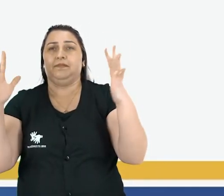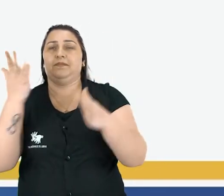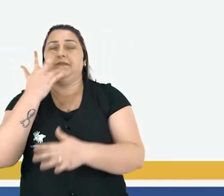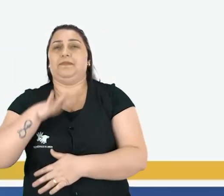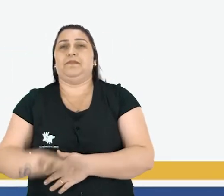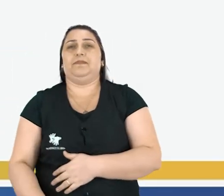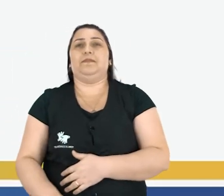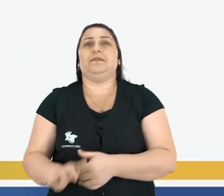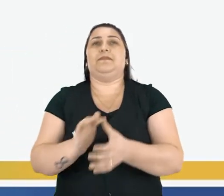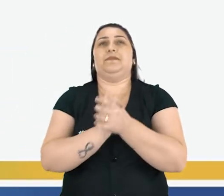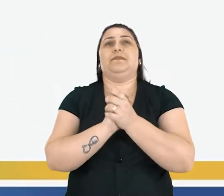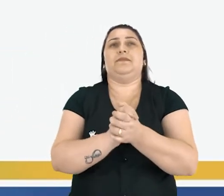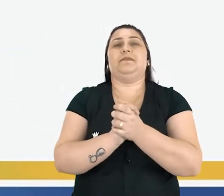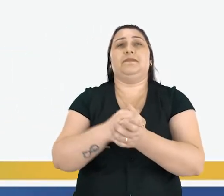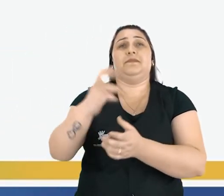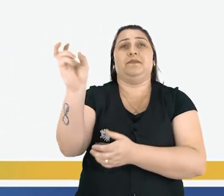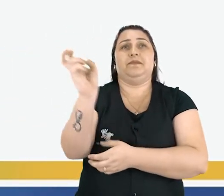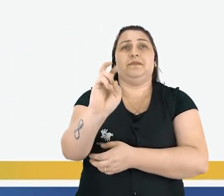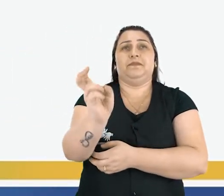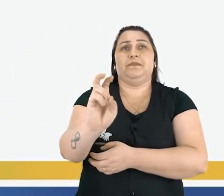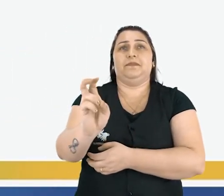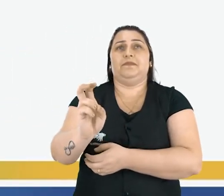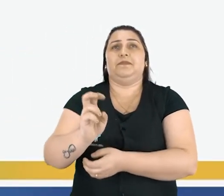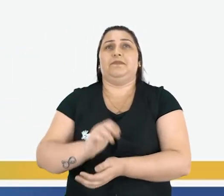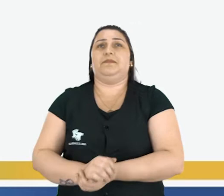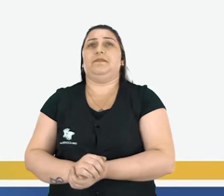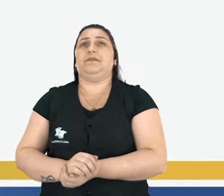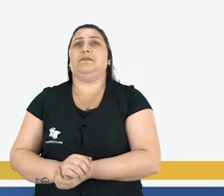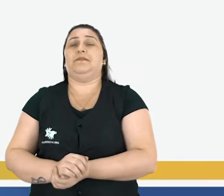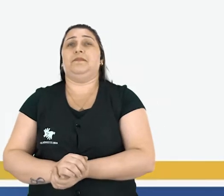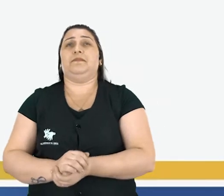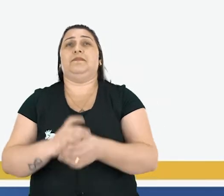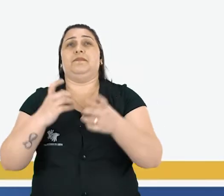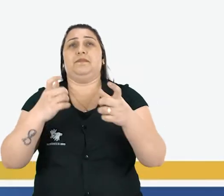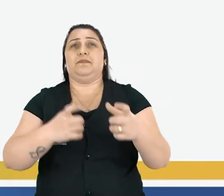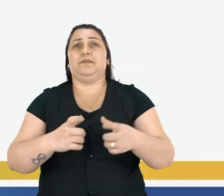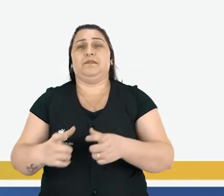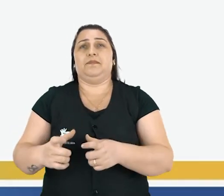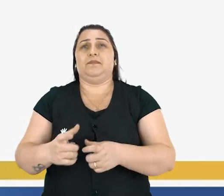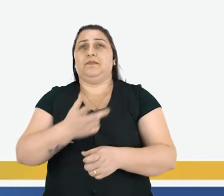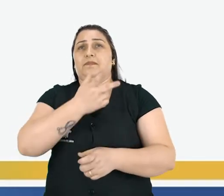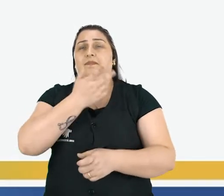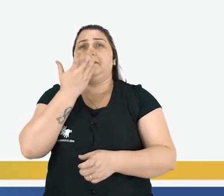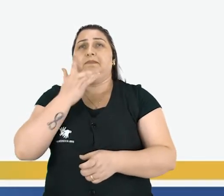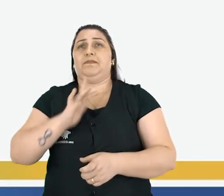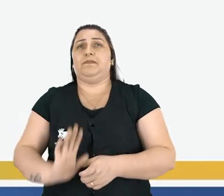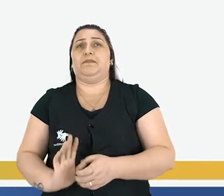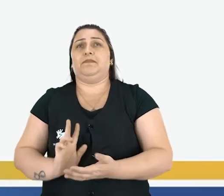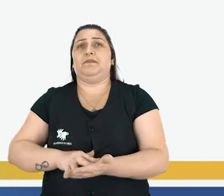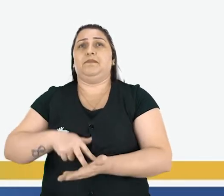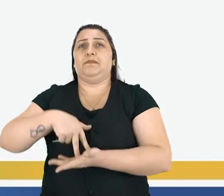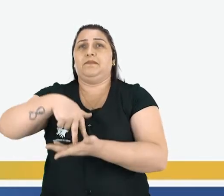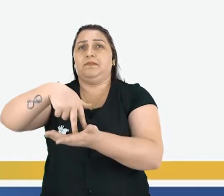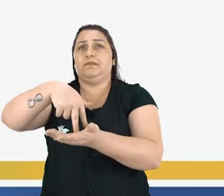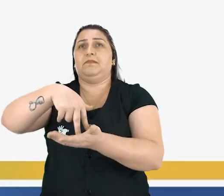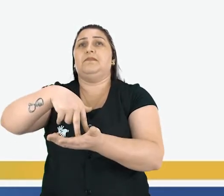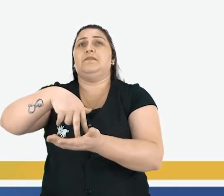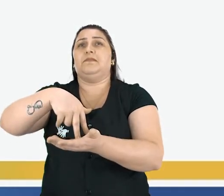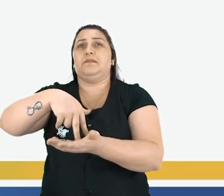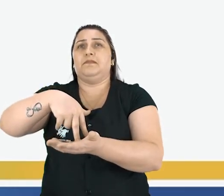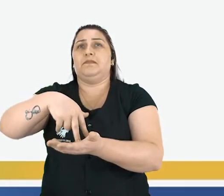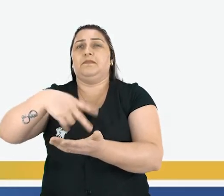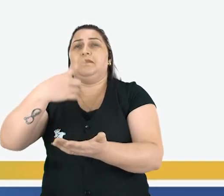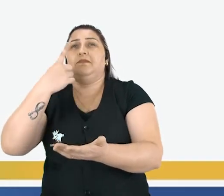crianças vamos para a nossa atividade número 5 vamos localizar a criança que está em pé